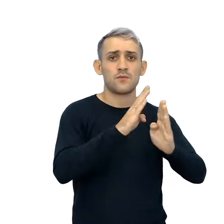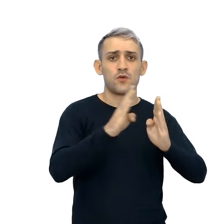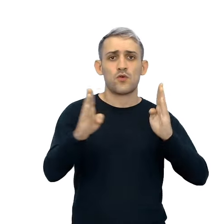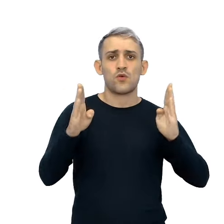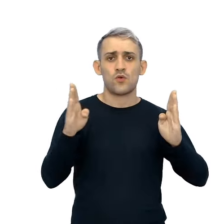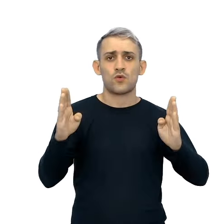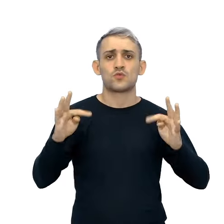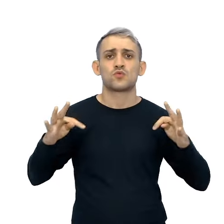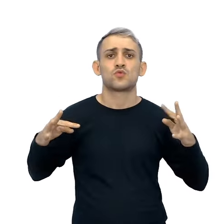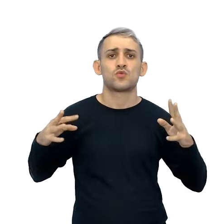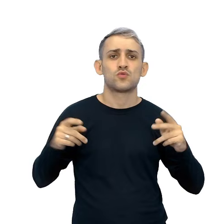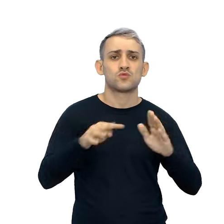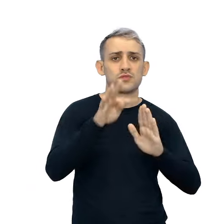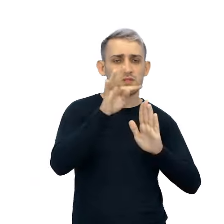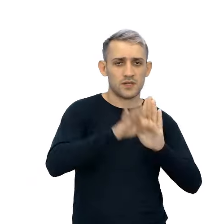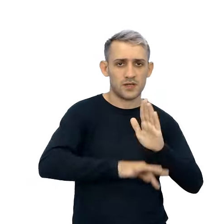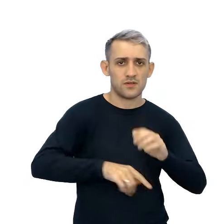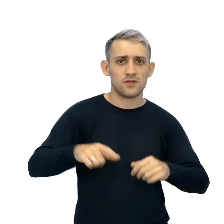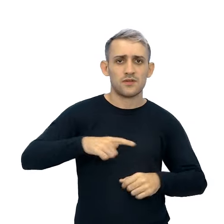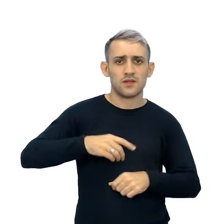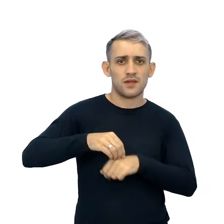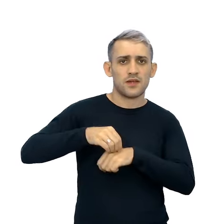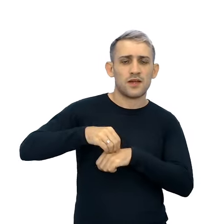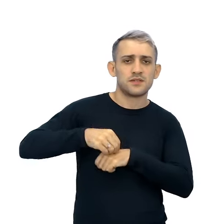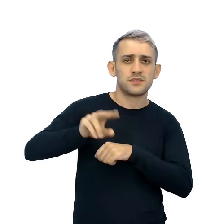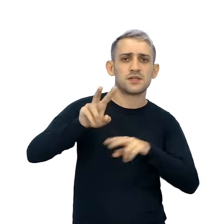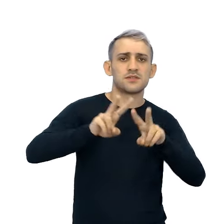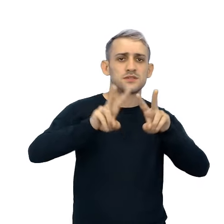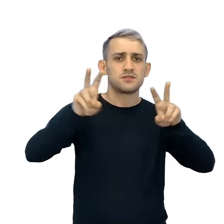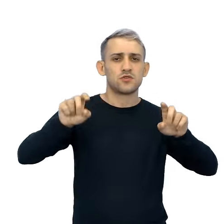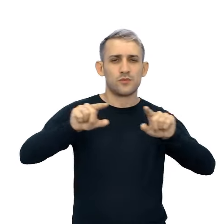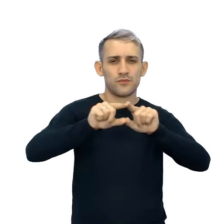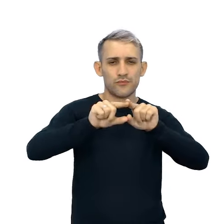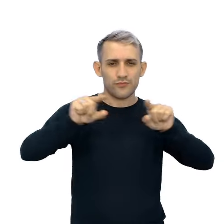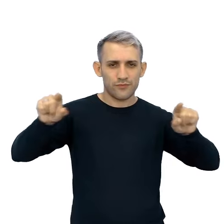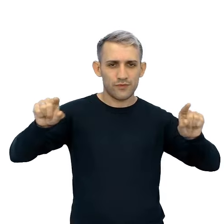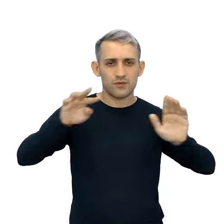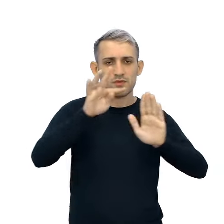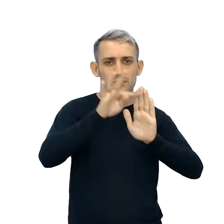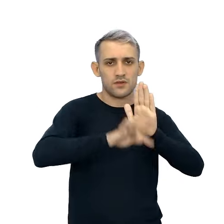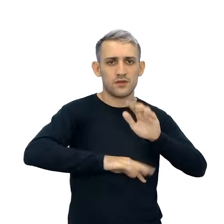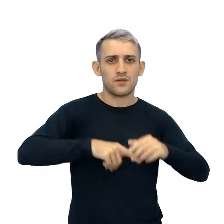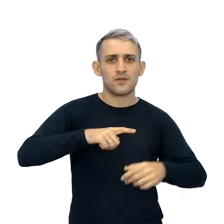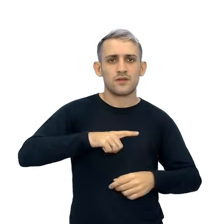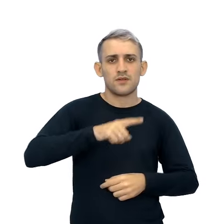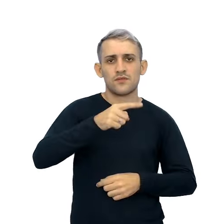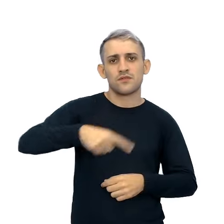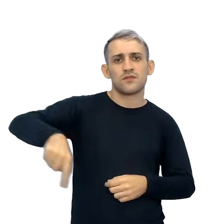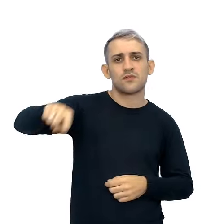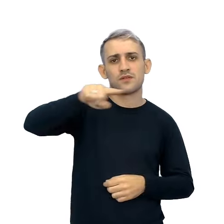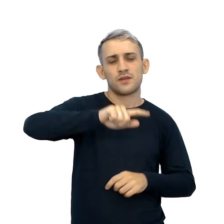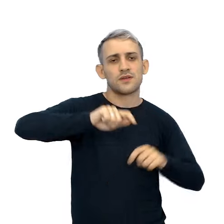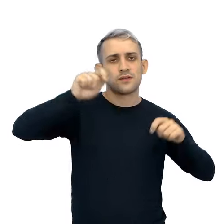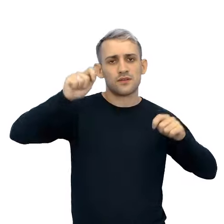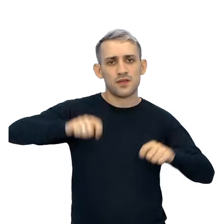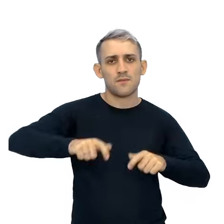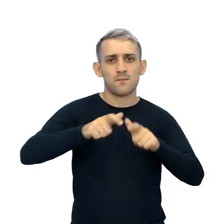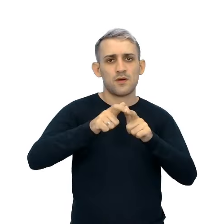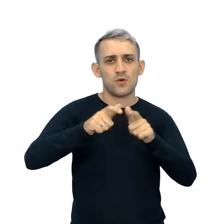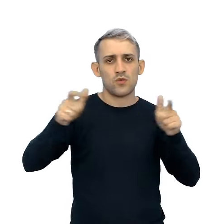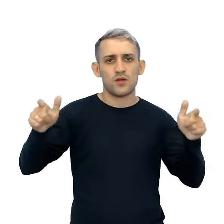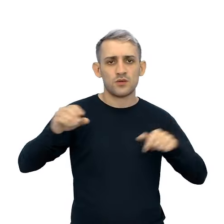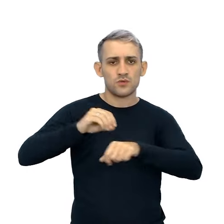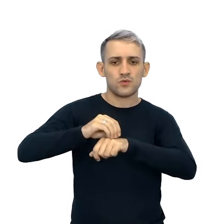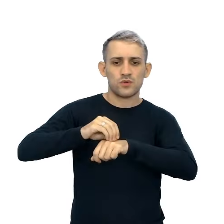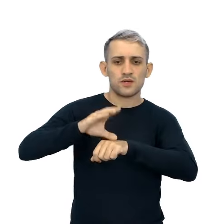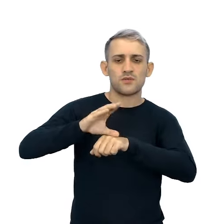consultado, não é? A indicação de cada trecho utilizado nesse material, de modo que vocês possam ampliar o